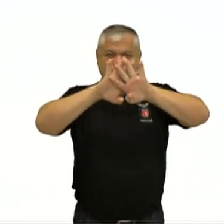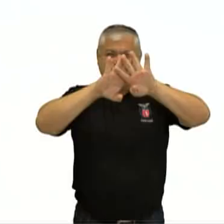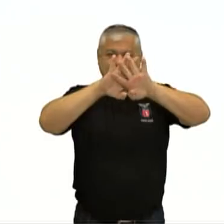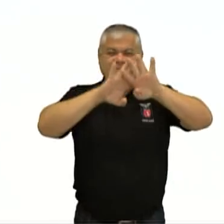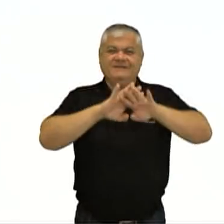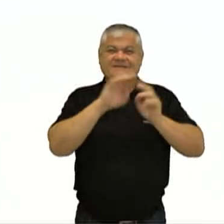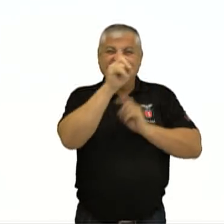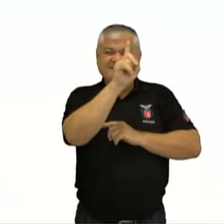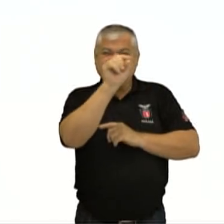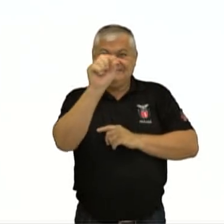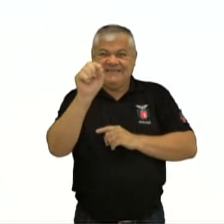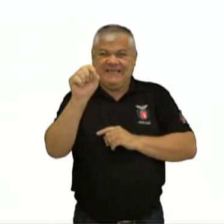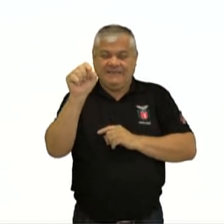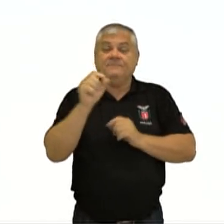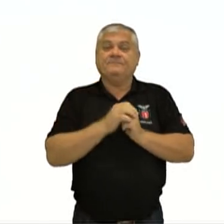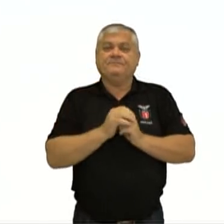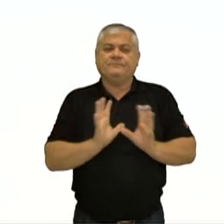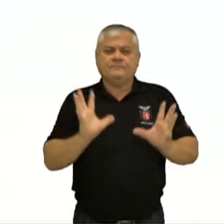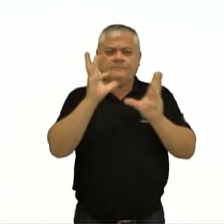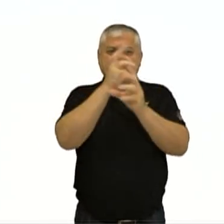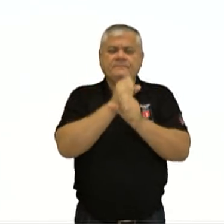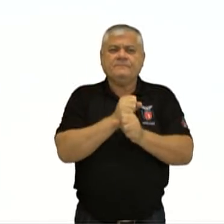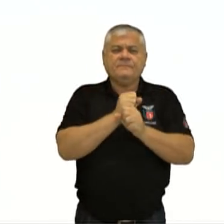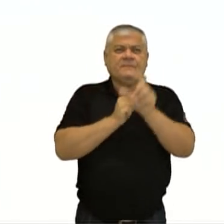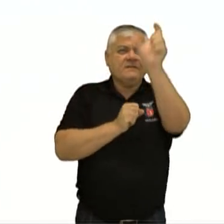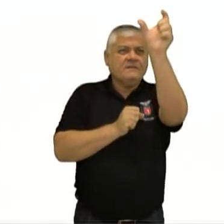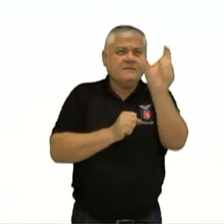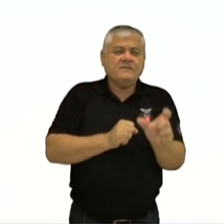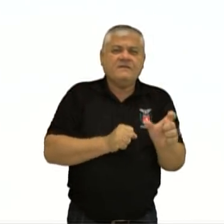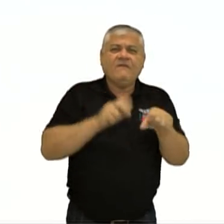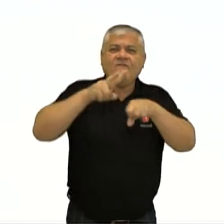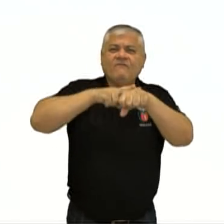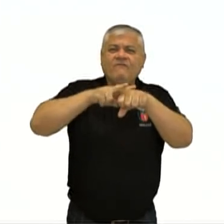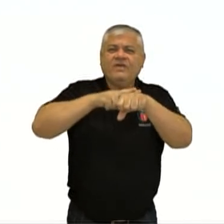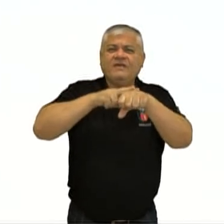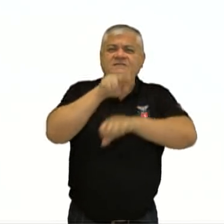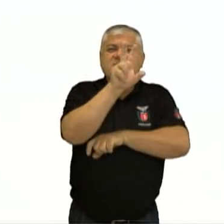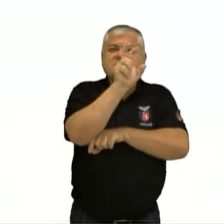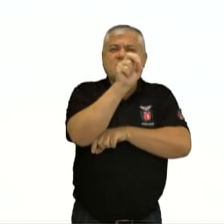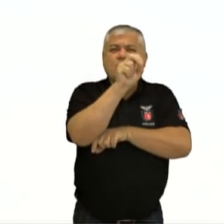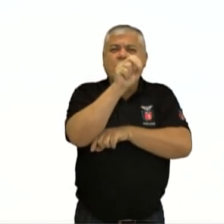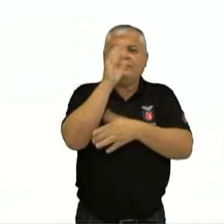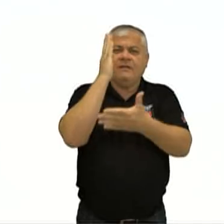de verde. Ou seja, eu vou ter 50 em 100 ou